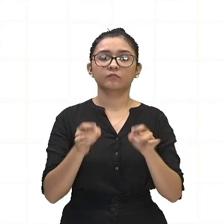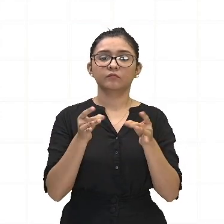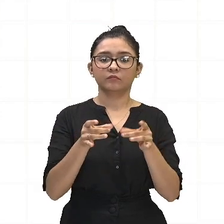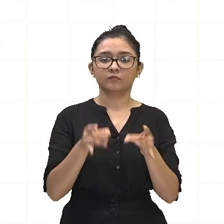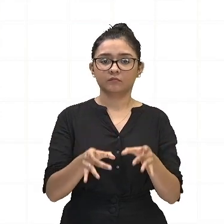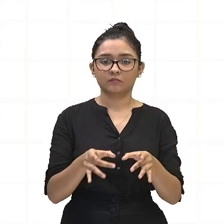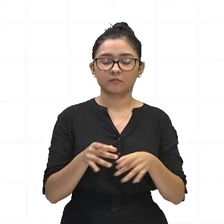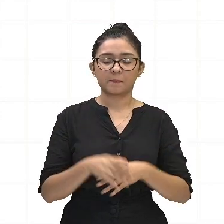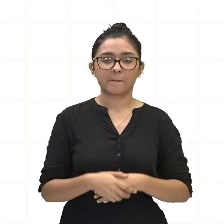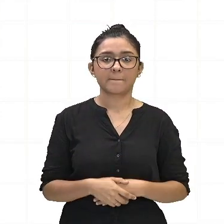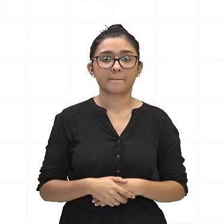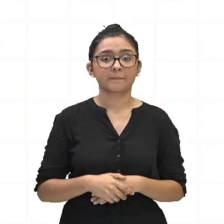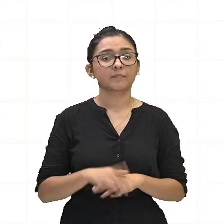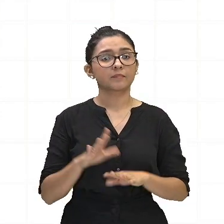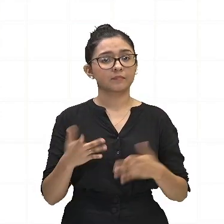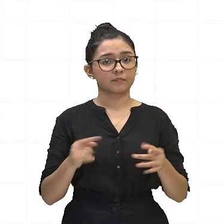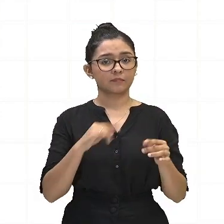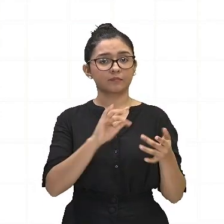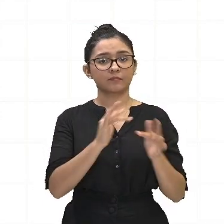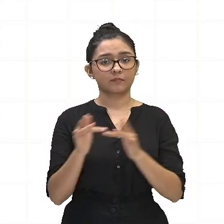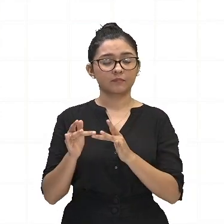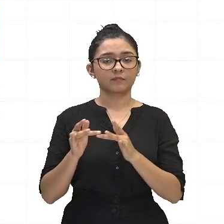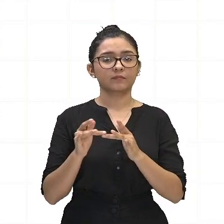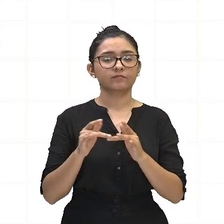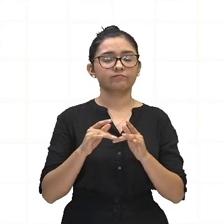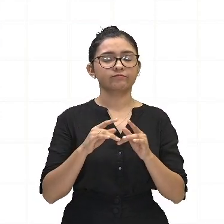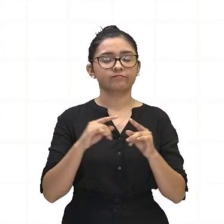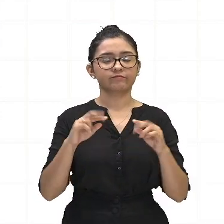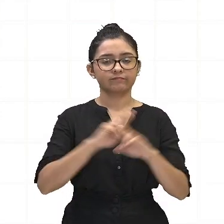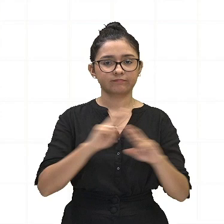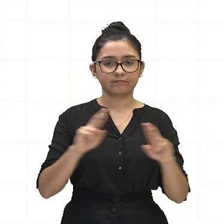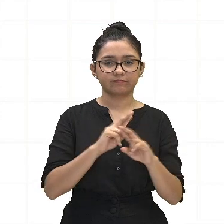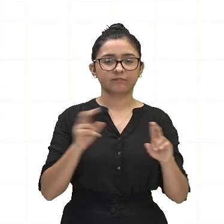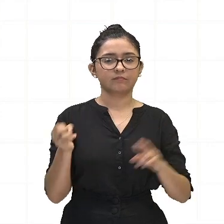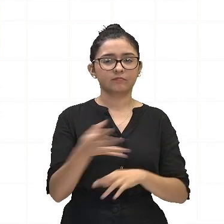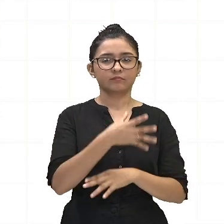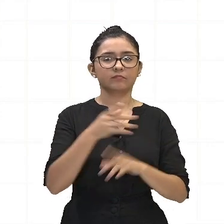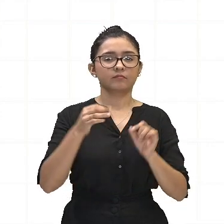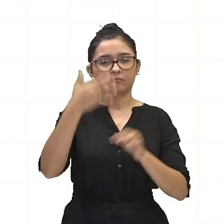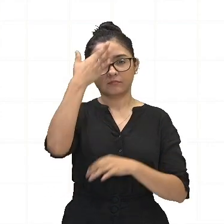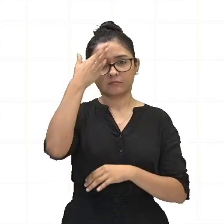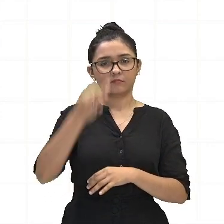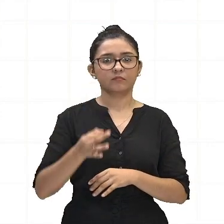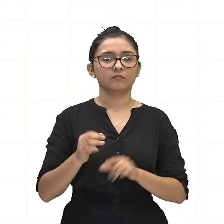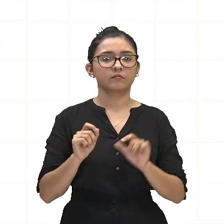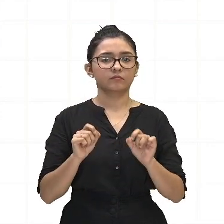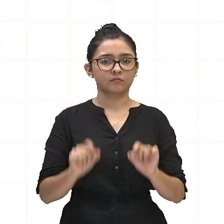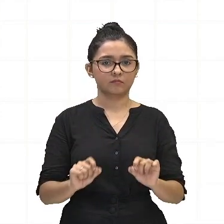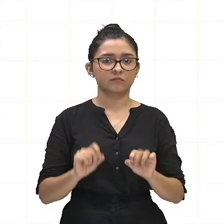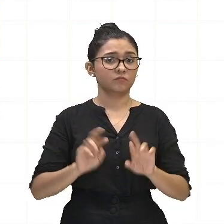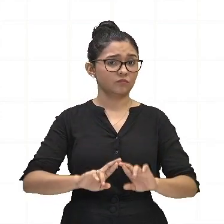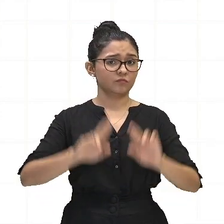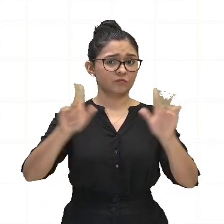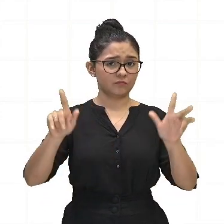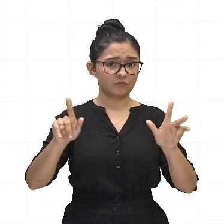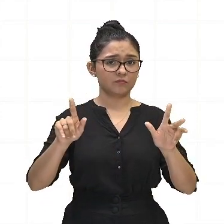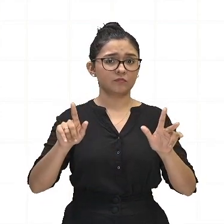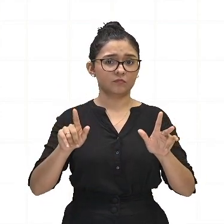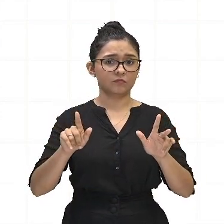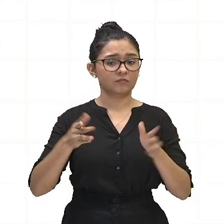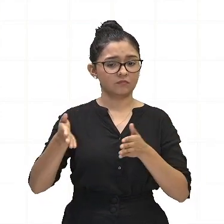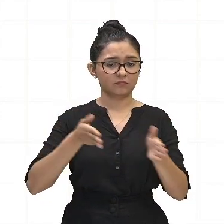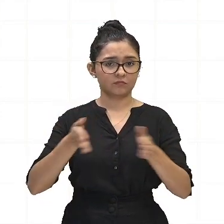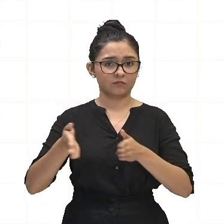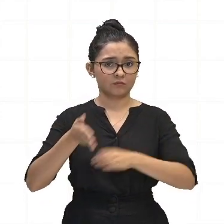comércio. Então, ela está ligada numa nova mentalidade. Mentalidade essa que difere da mentalidade